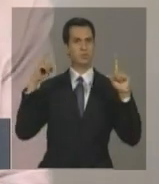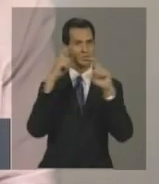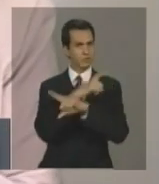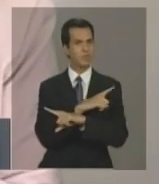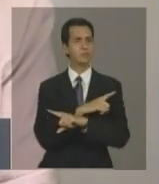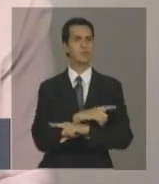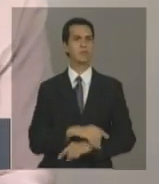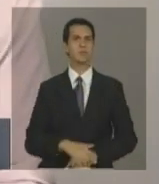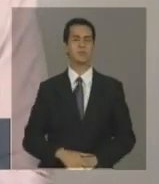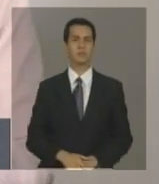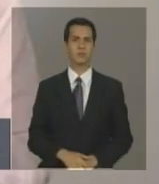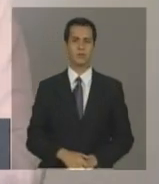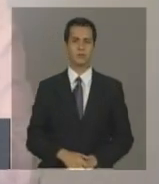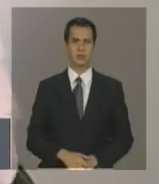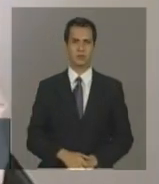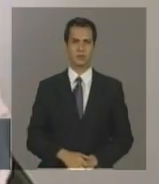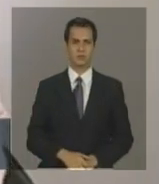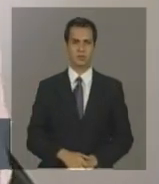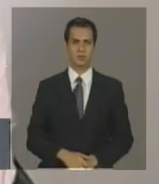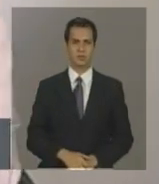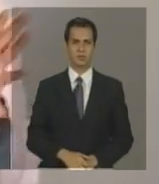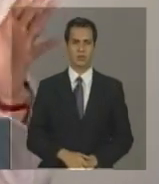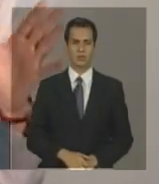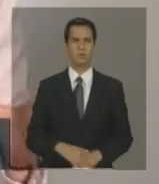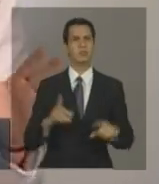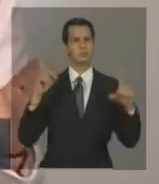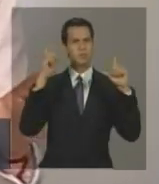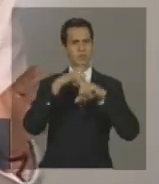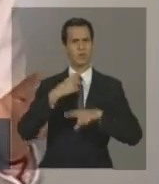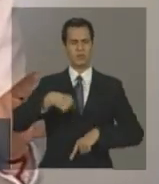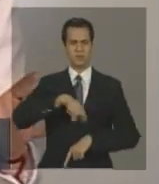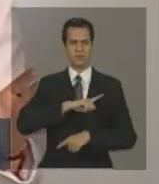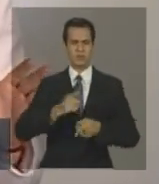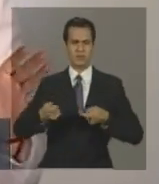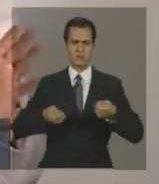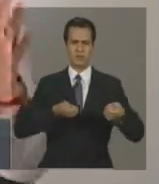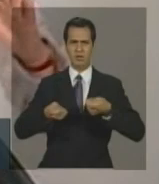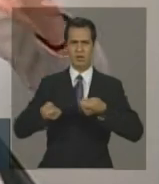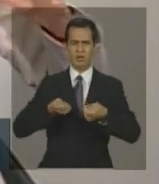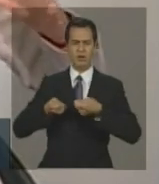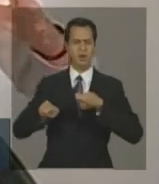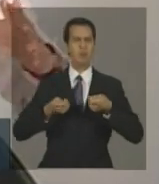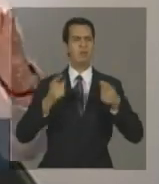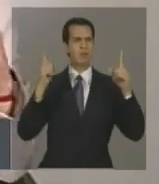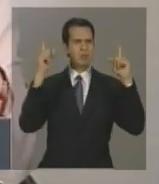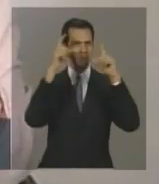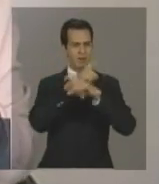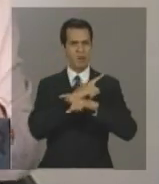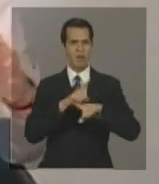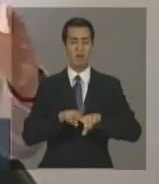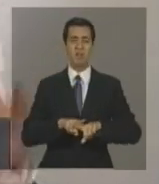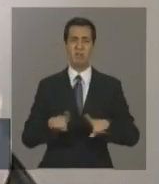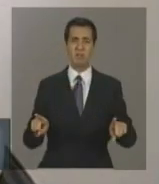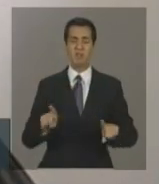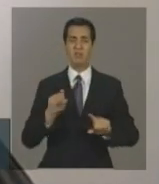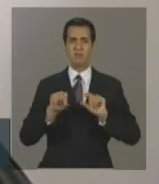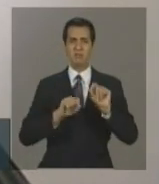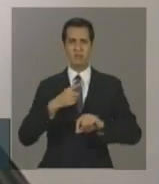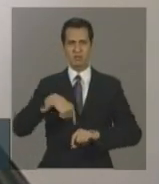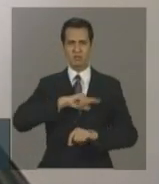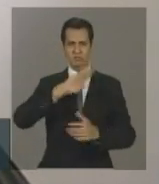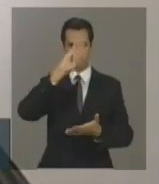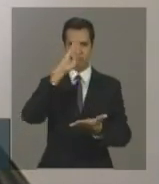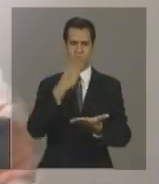difícil de ser gerenciado, mas onde nós temos a